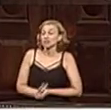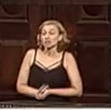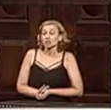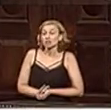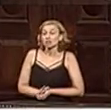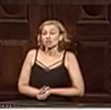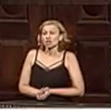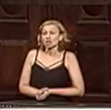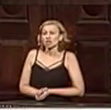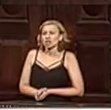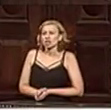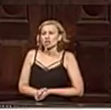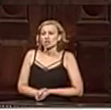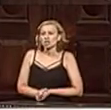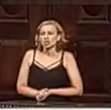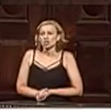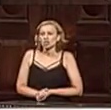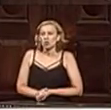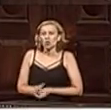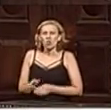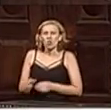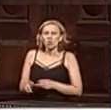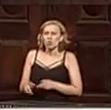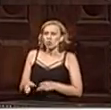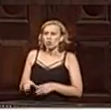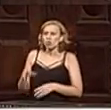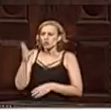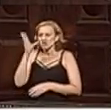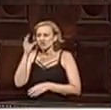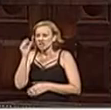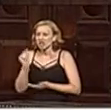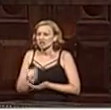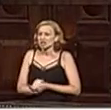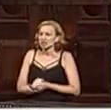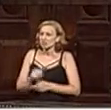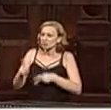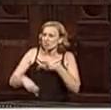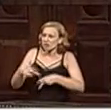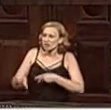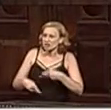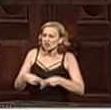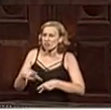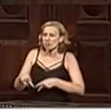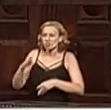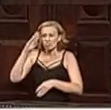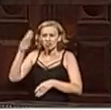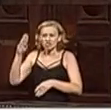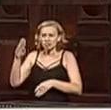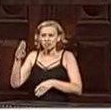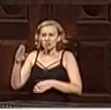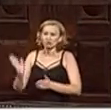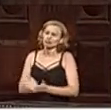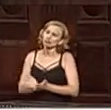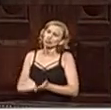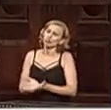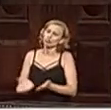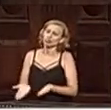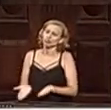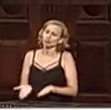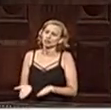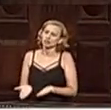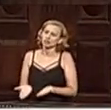entendo que ele não atende ao interesse da população do Estado do Rio de Janeiro, principalmente da classe média